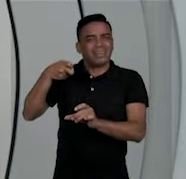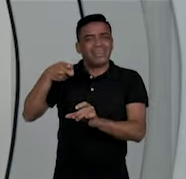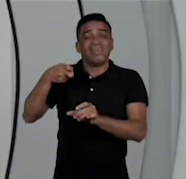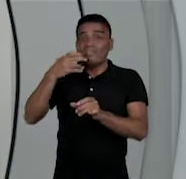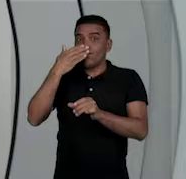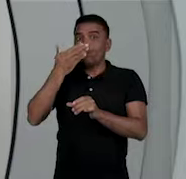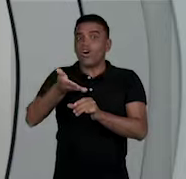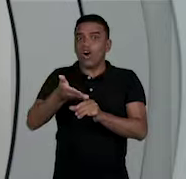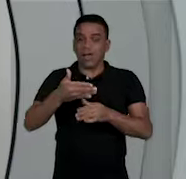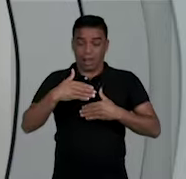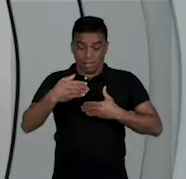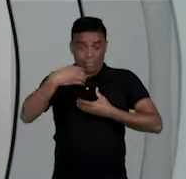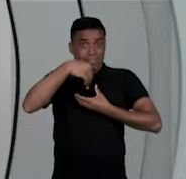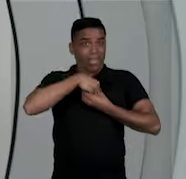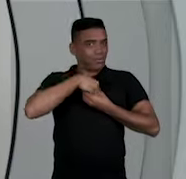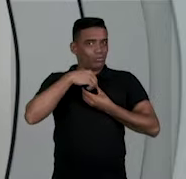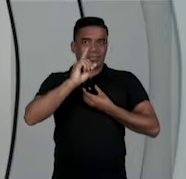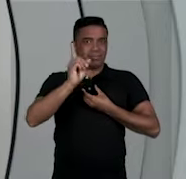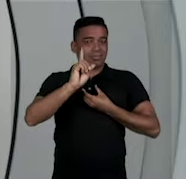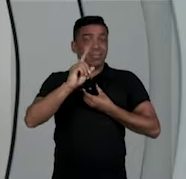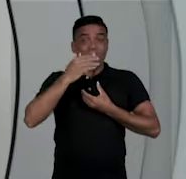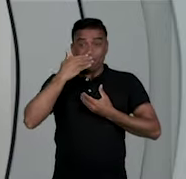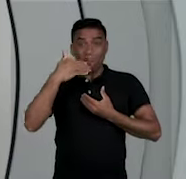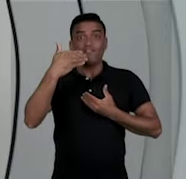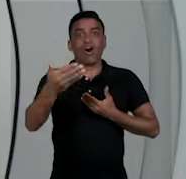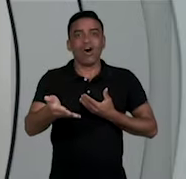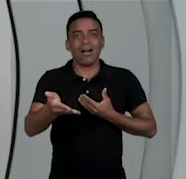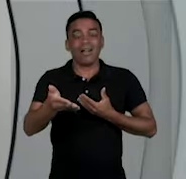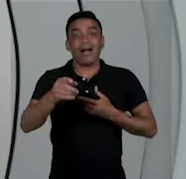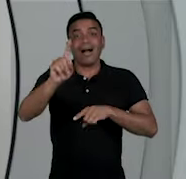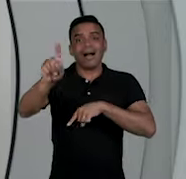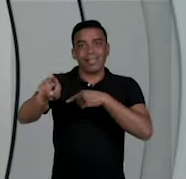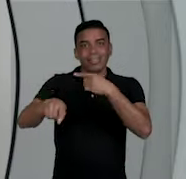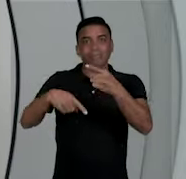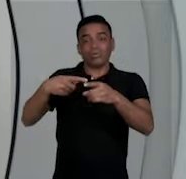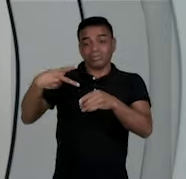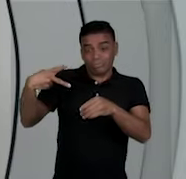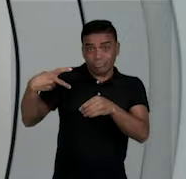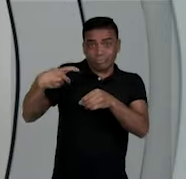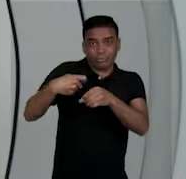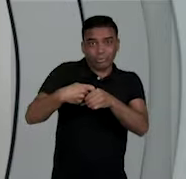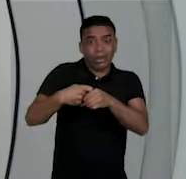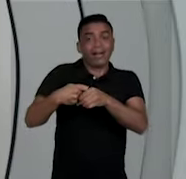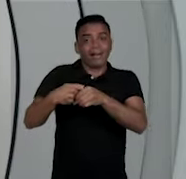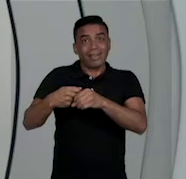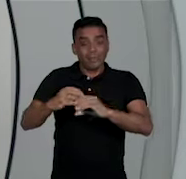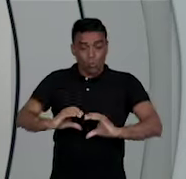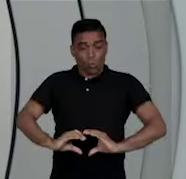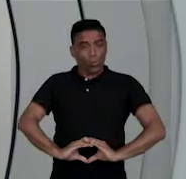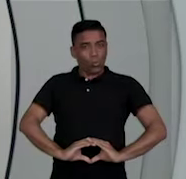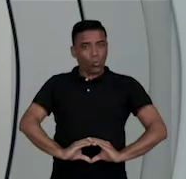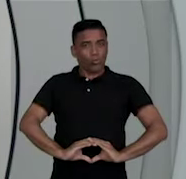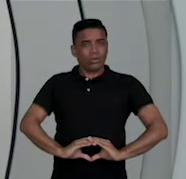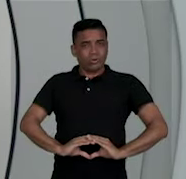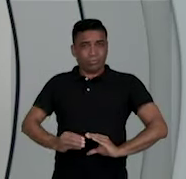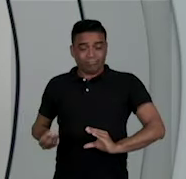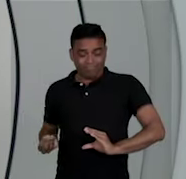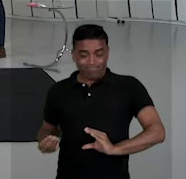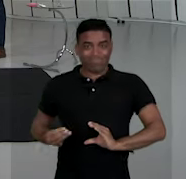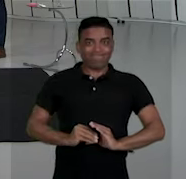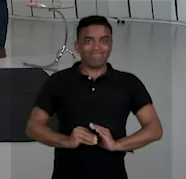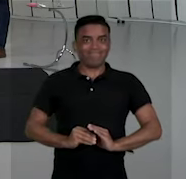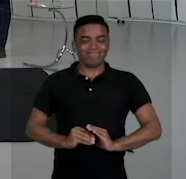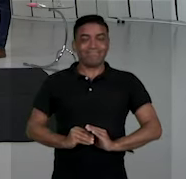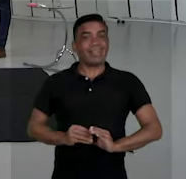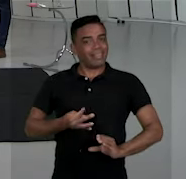fora do corpo para depois implantar ele, né, dentro do útero pelas técnicas de fertilização. E aí